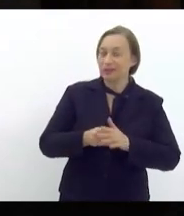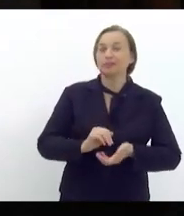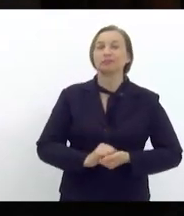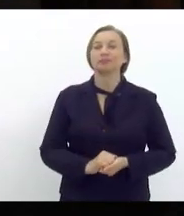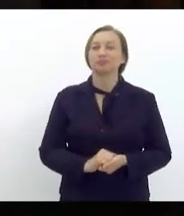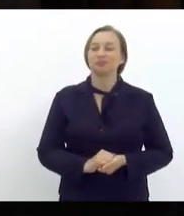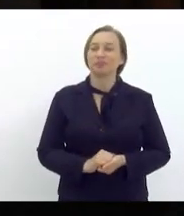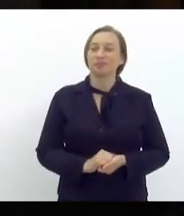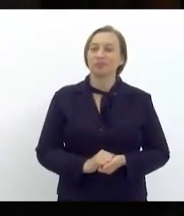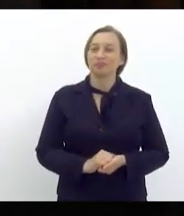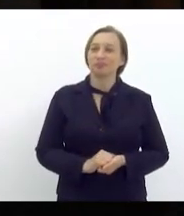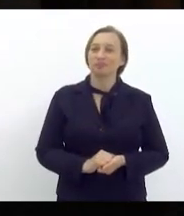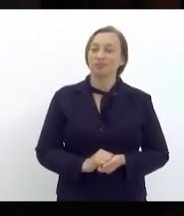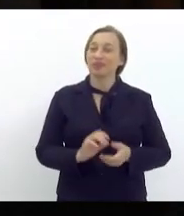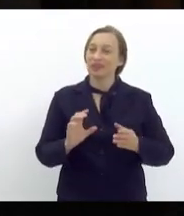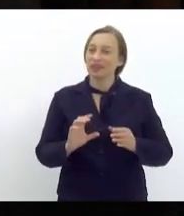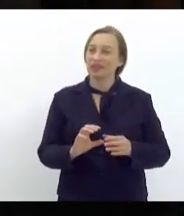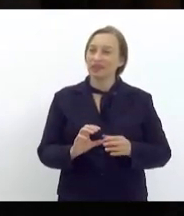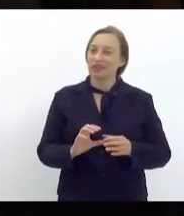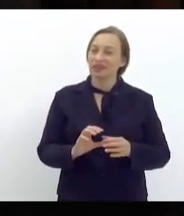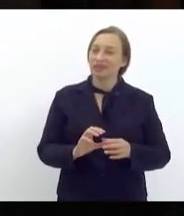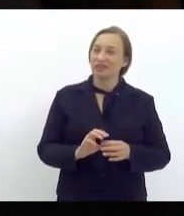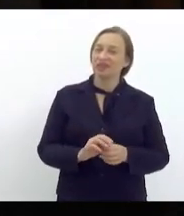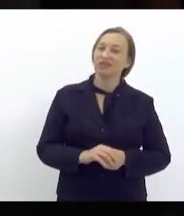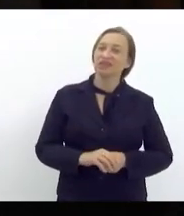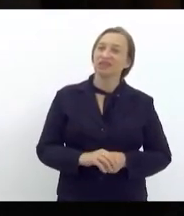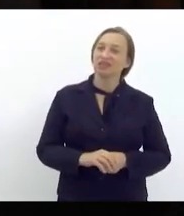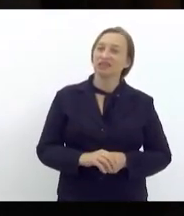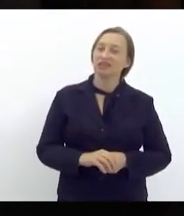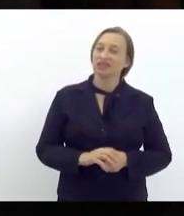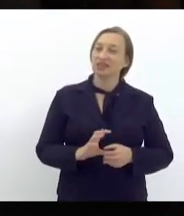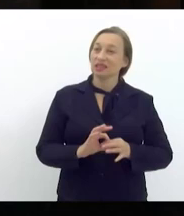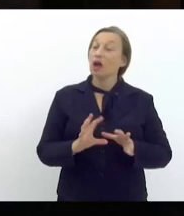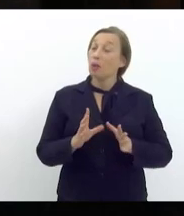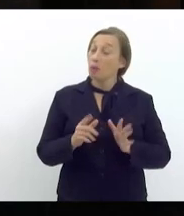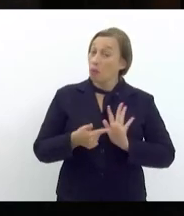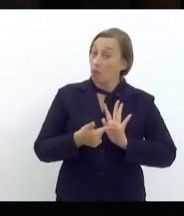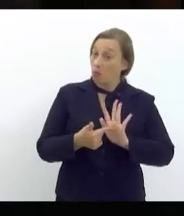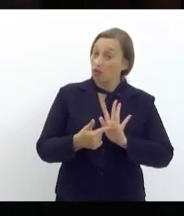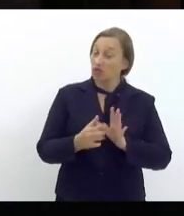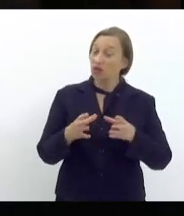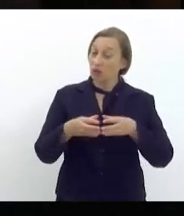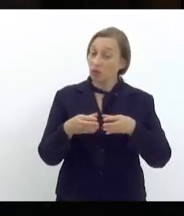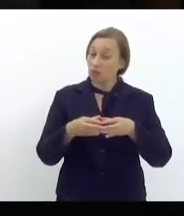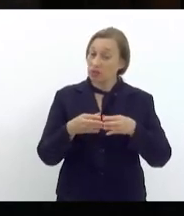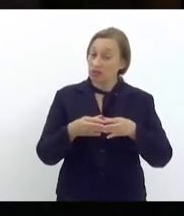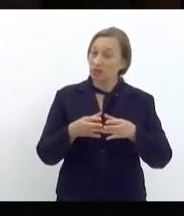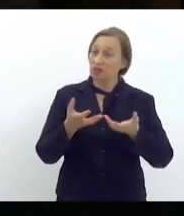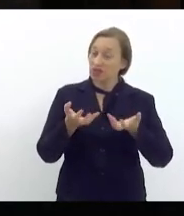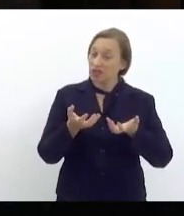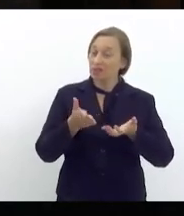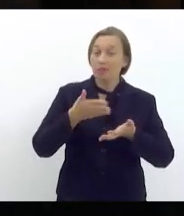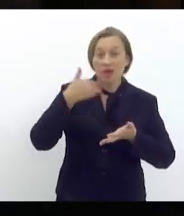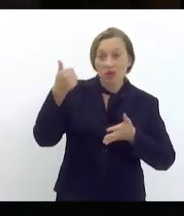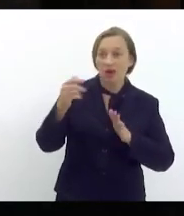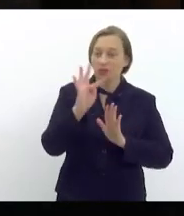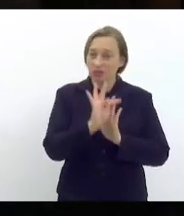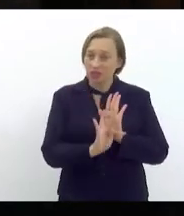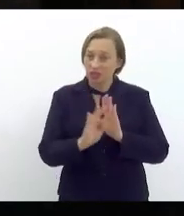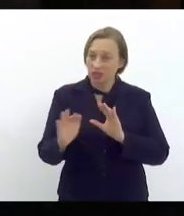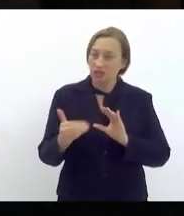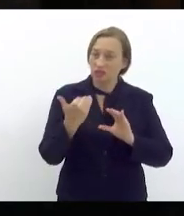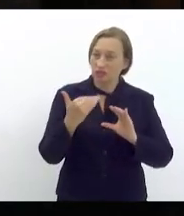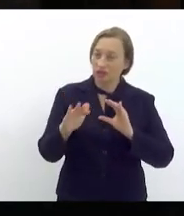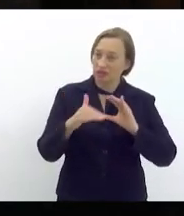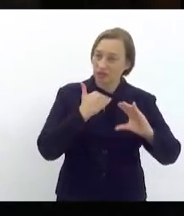-emendas de forma autorizativa isso realmente demonstra que a comissão tentou melhorar o texto que foi enviado pelo